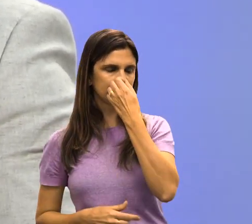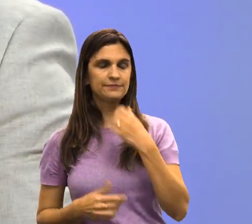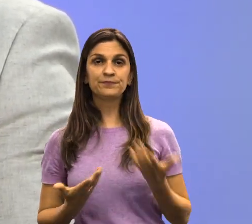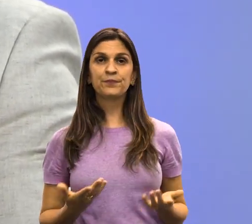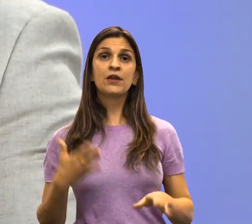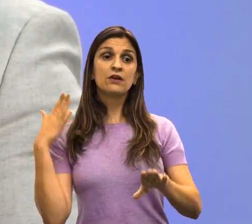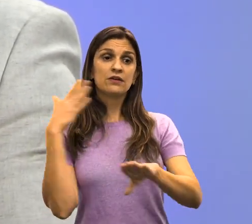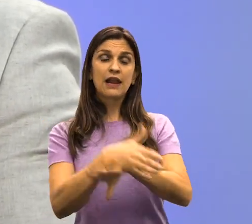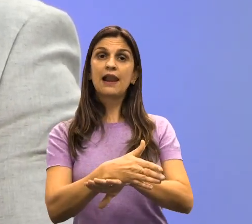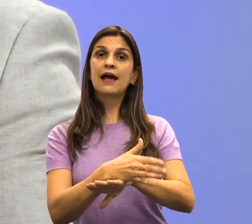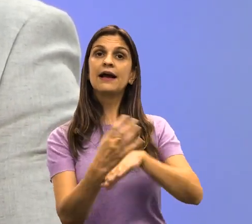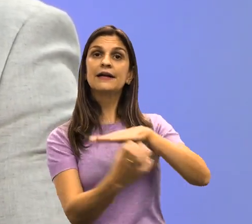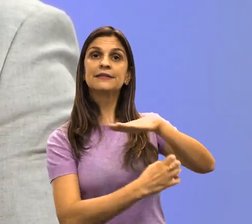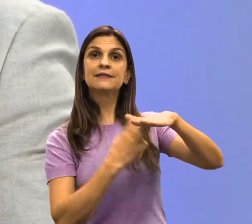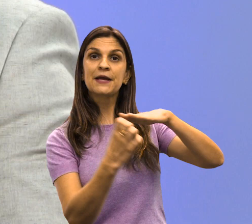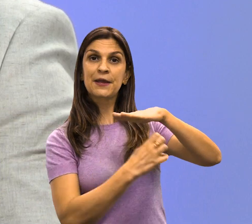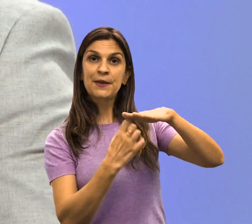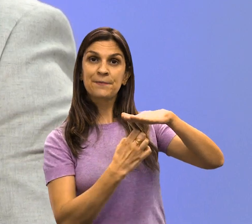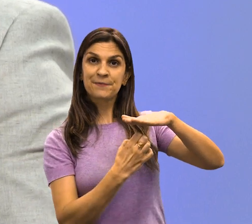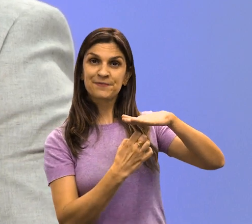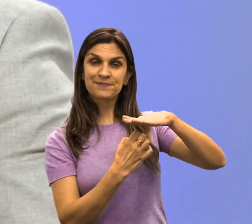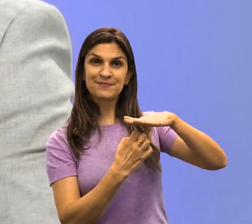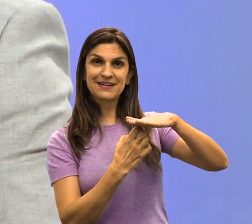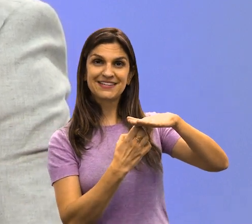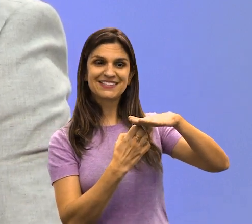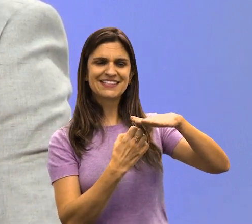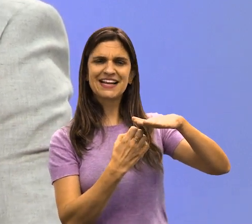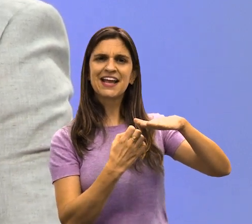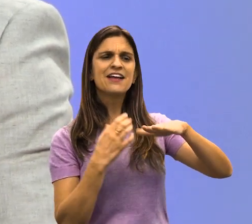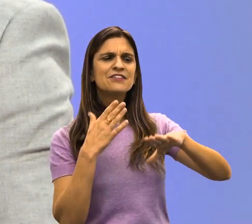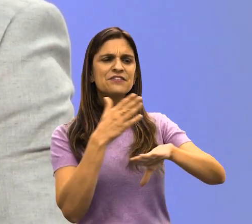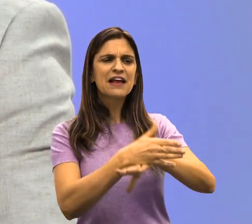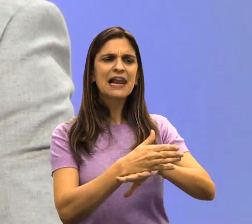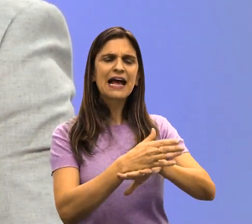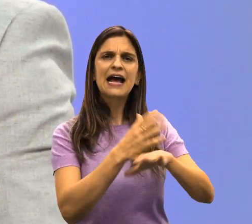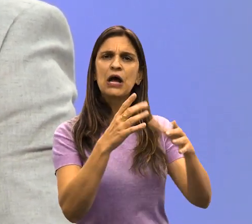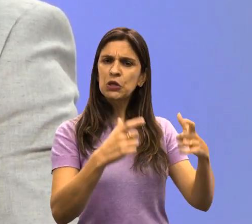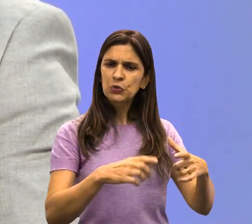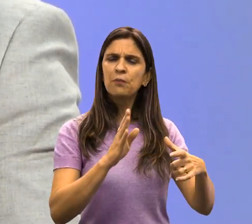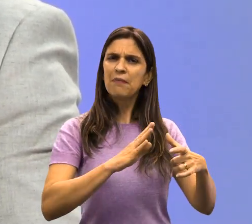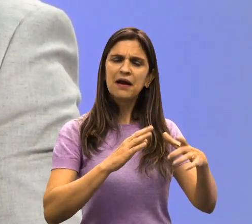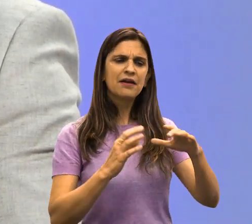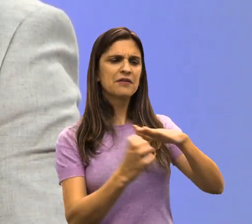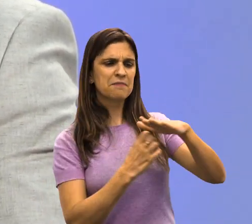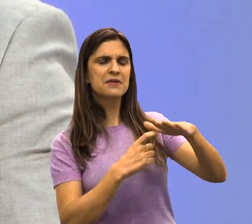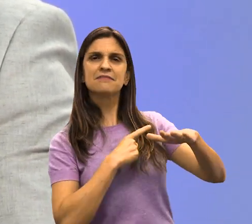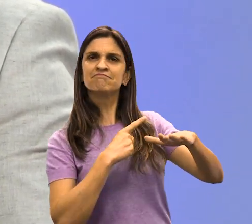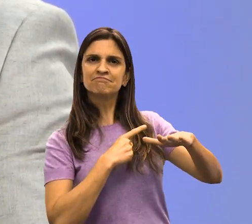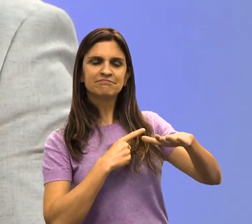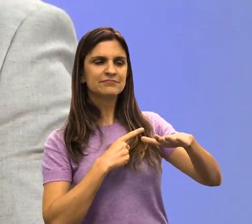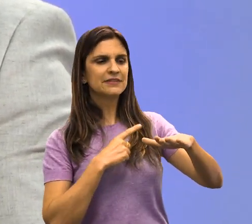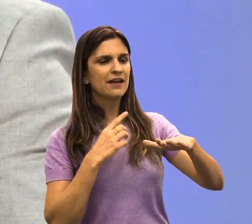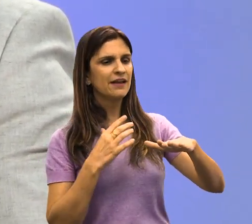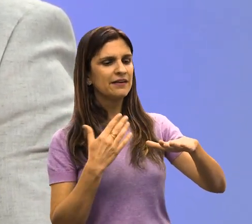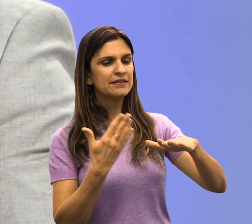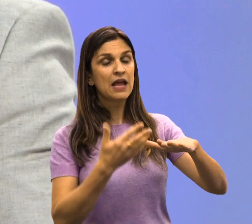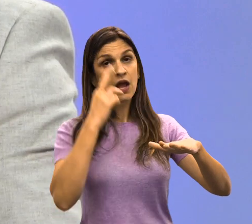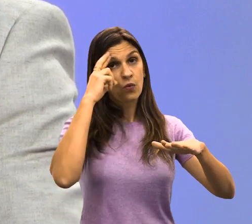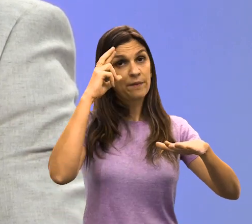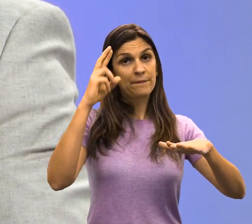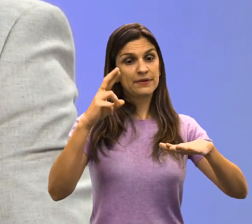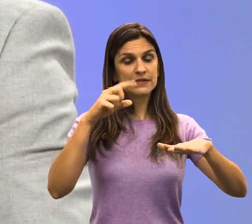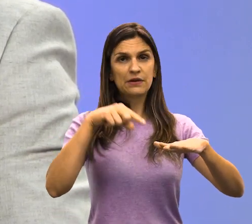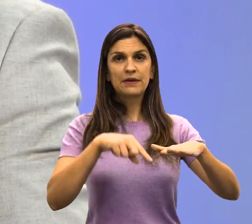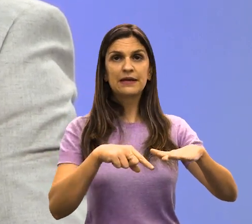bairro, enfim, e essa empresa ela tem uma visibilidade, o empresário se sente no